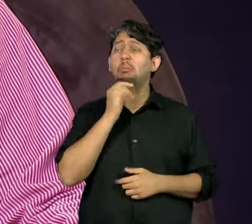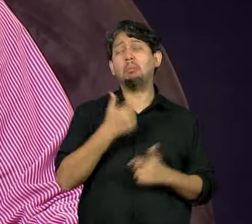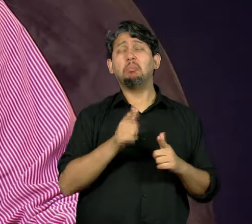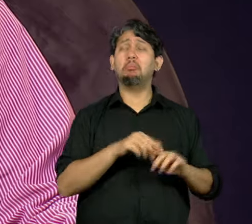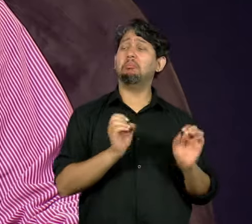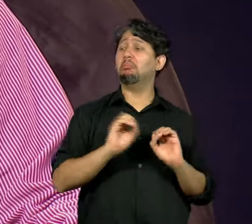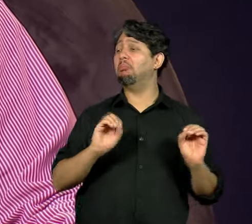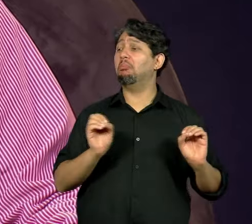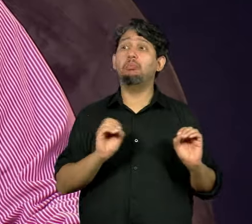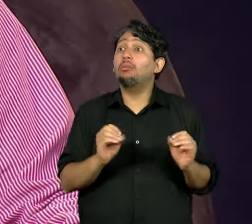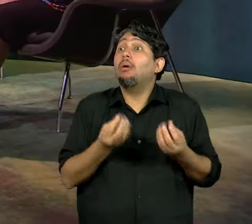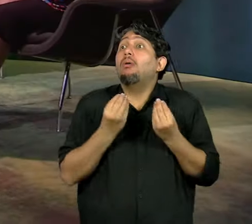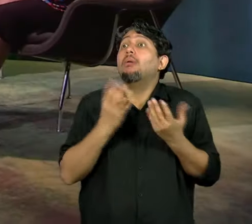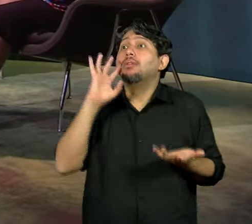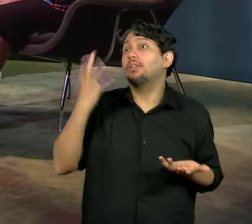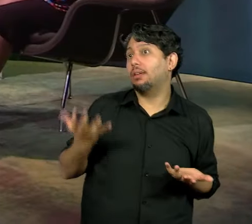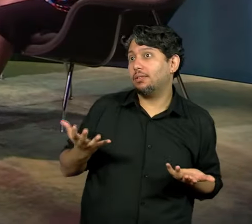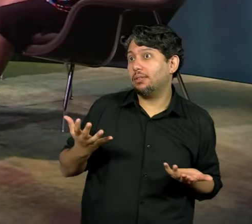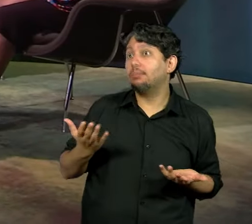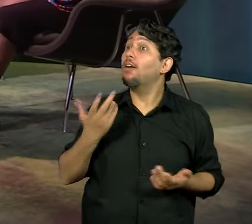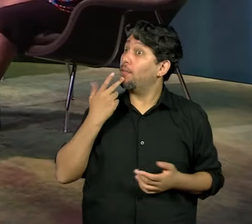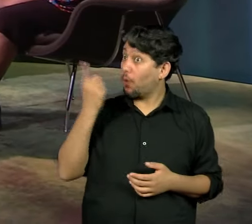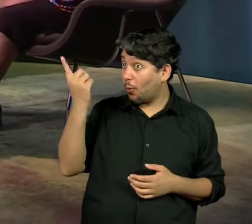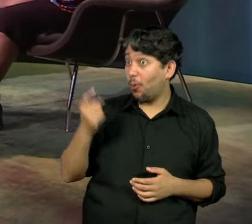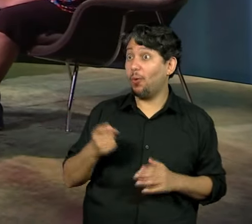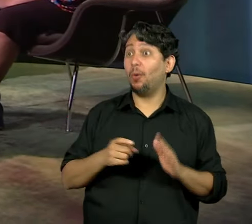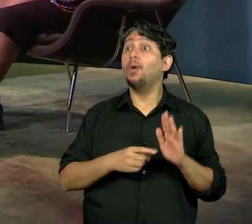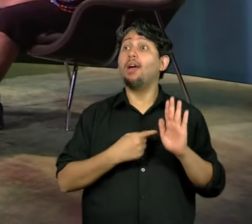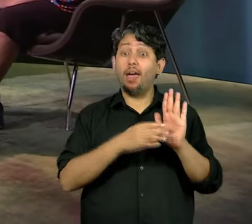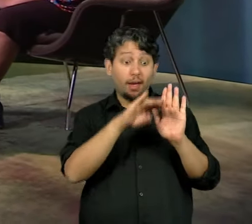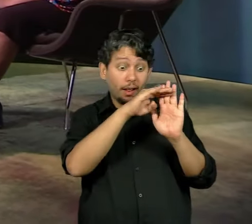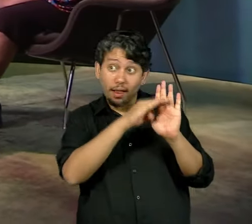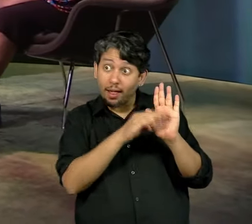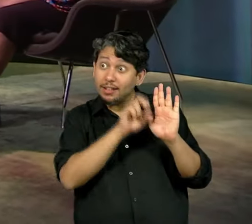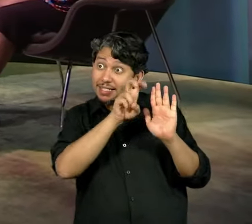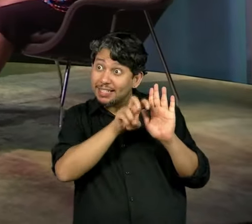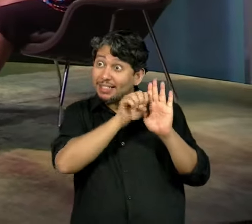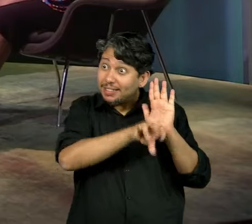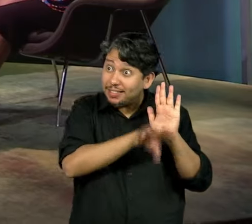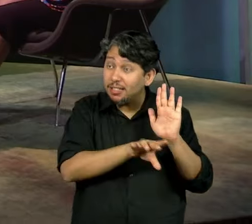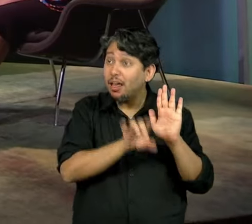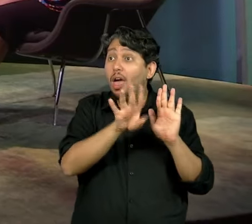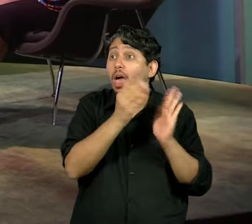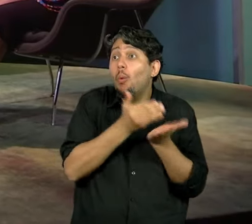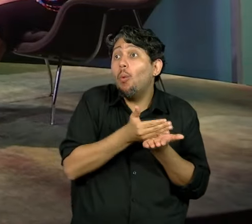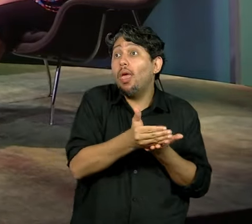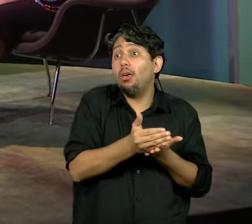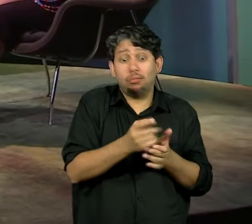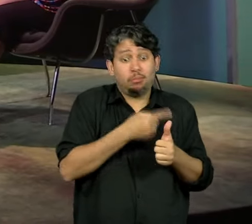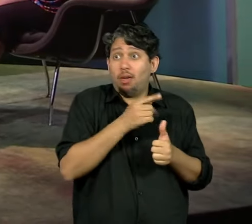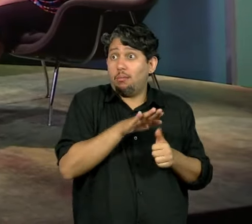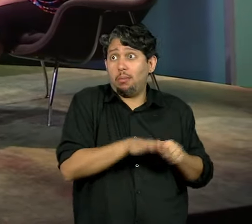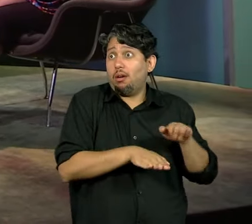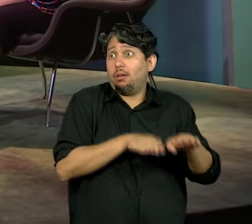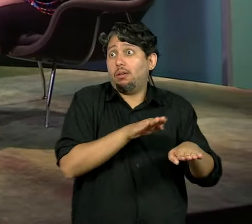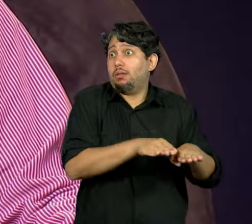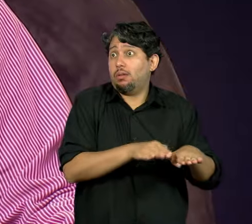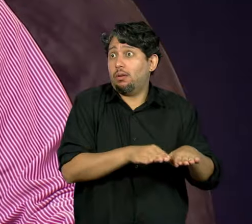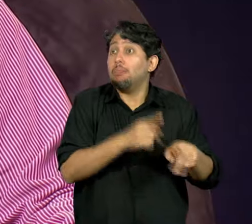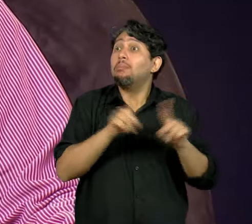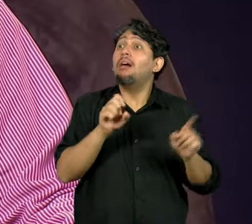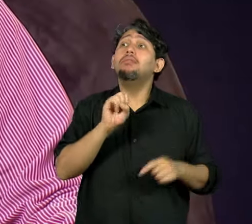falou de algo tão importante. O currículo é só um ponto de partida. Se não houver a conscientização, a formação